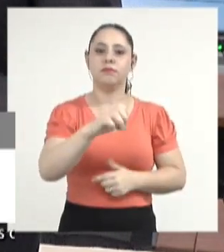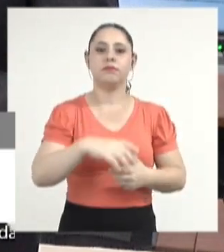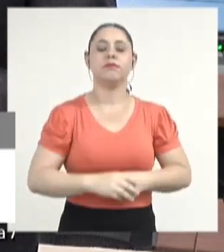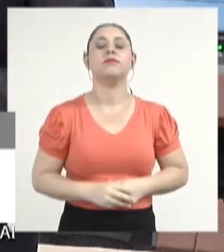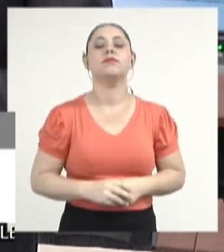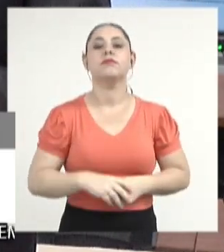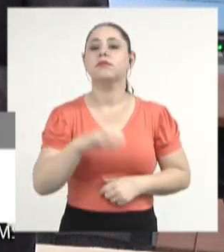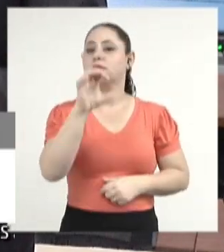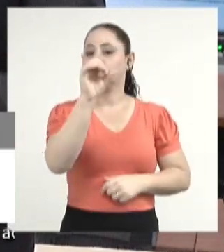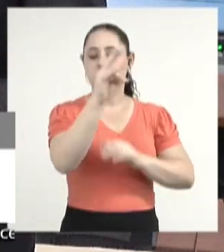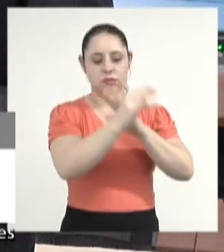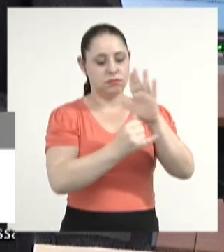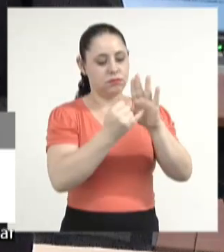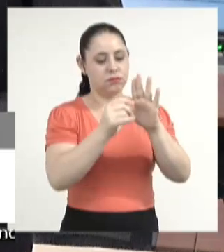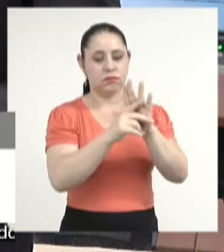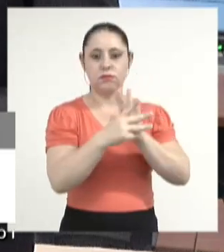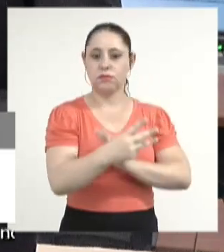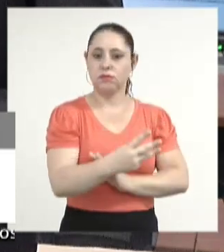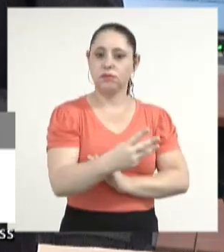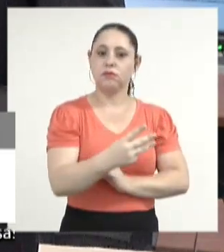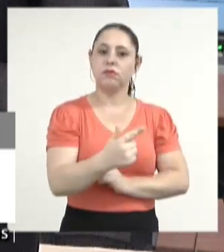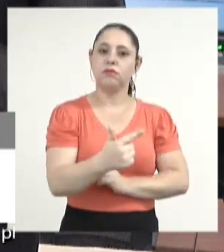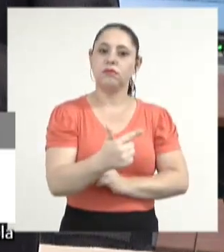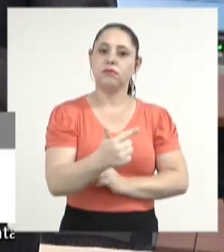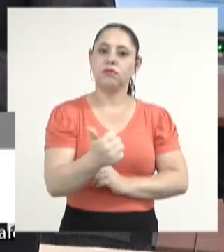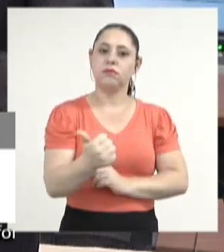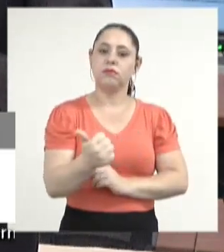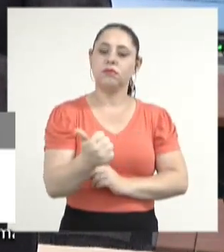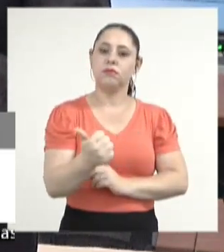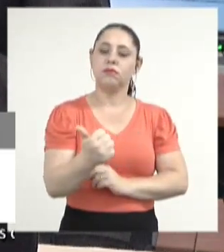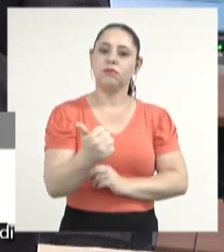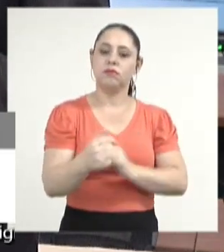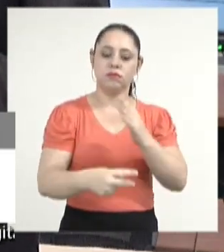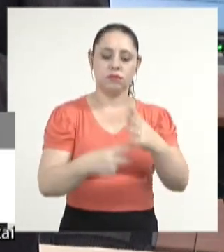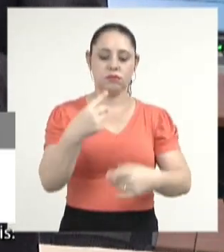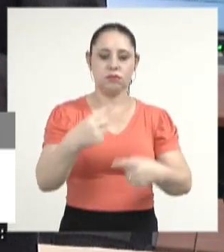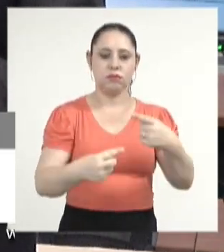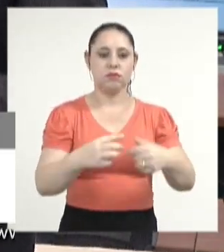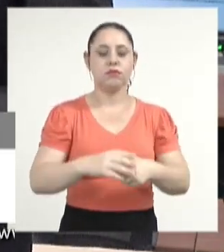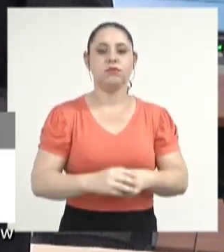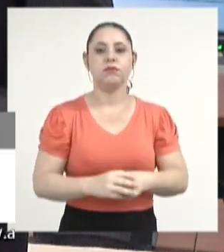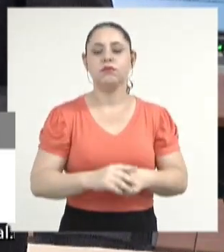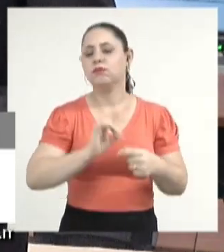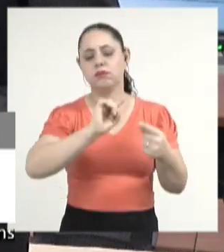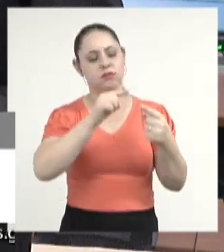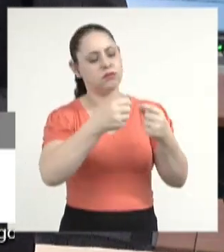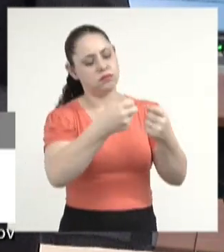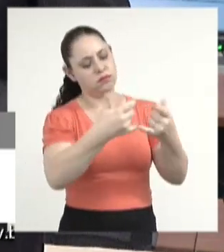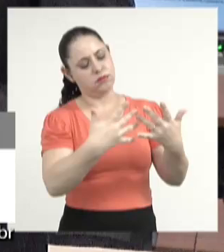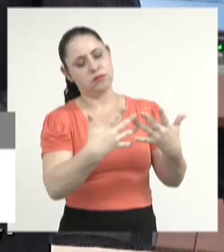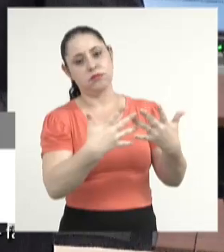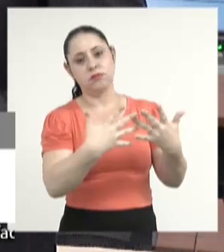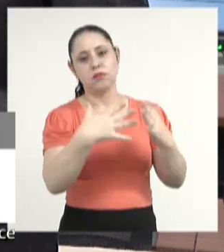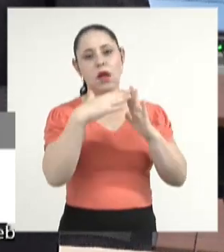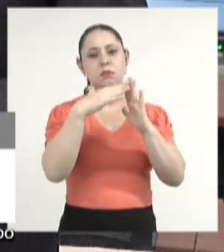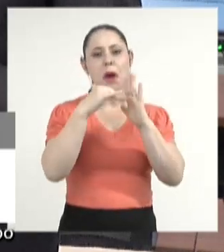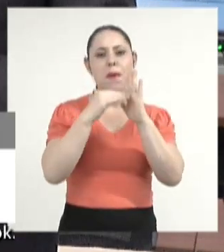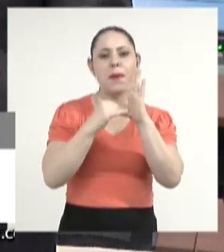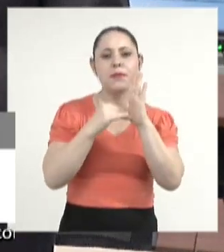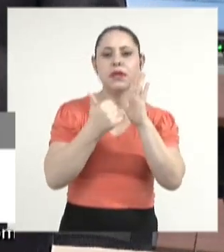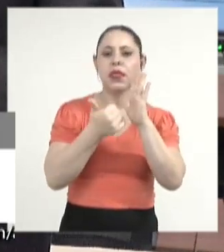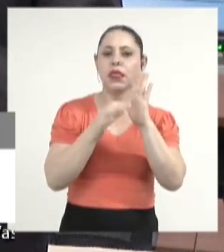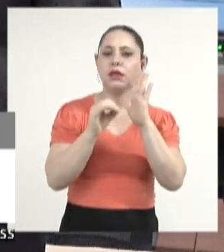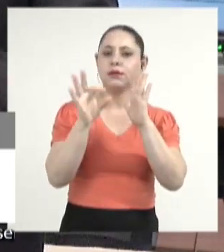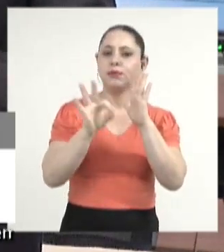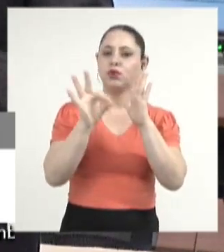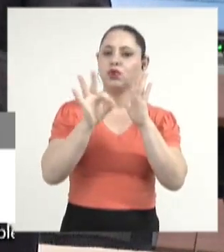item é o projeto de lei 321 do governo em segunda discussão, que tem a finalidade de conceder um desconto de